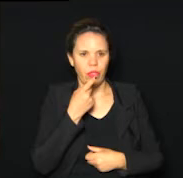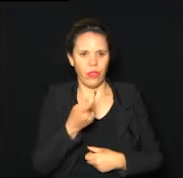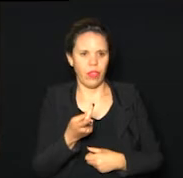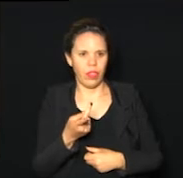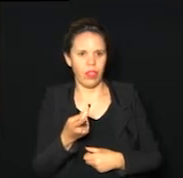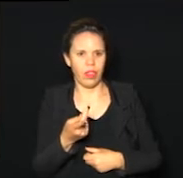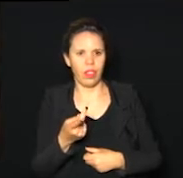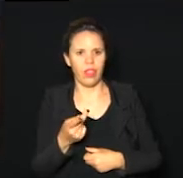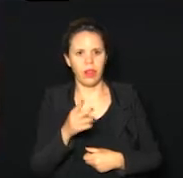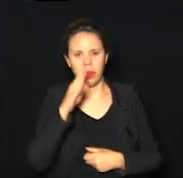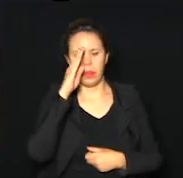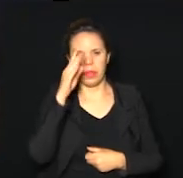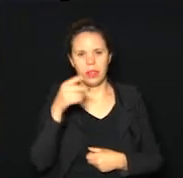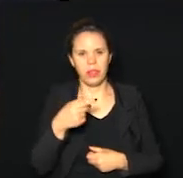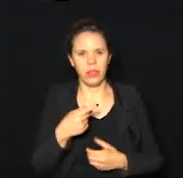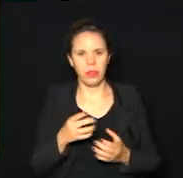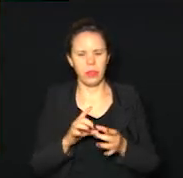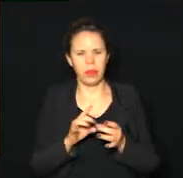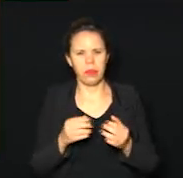não permite. Tá certo.